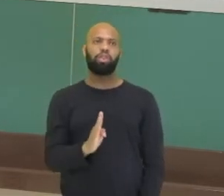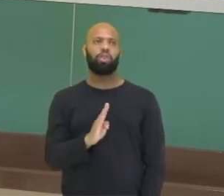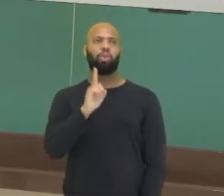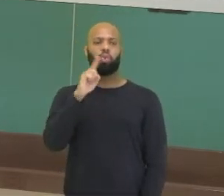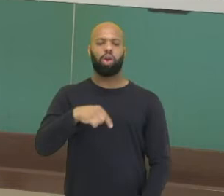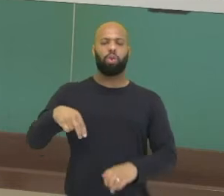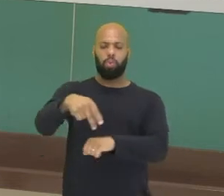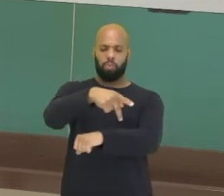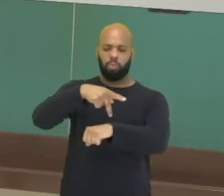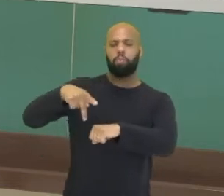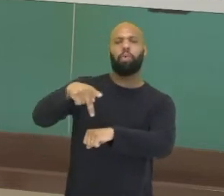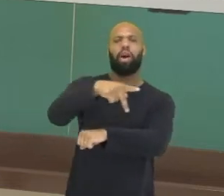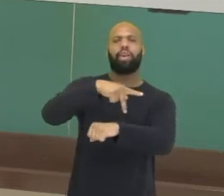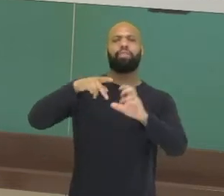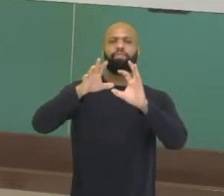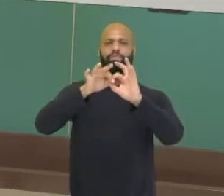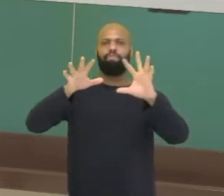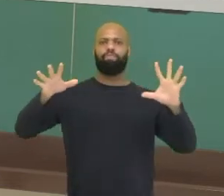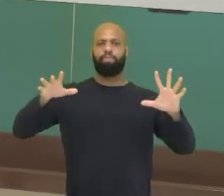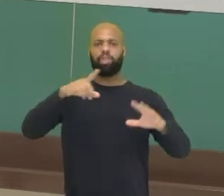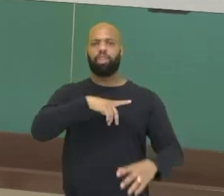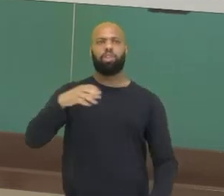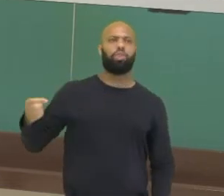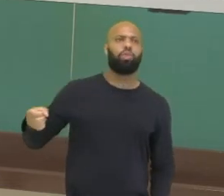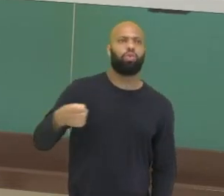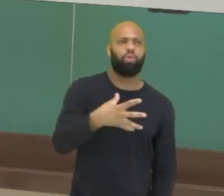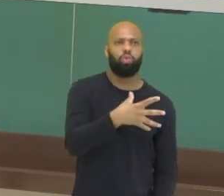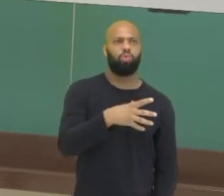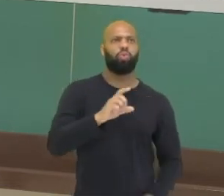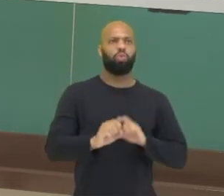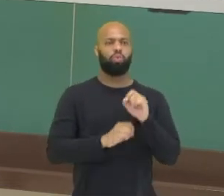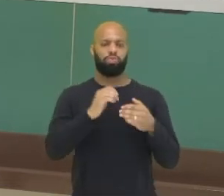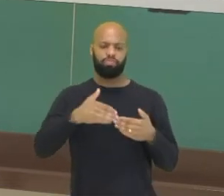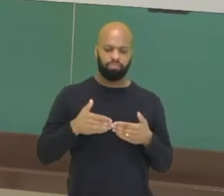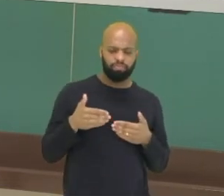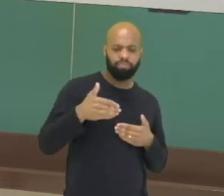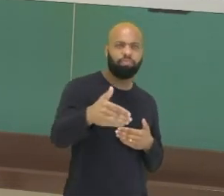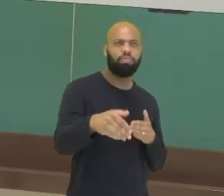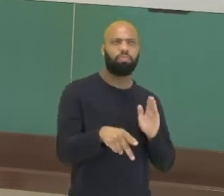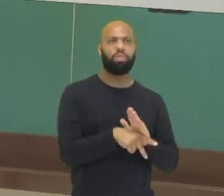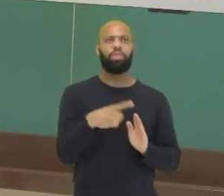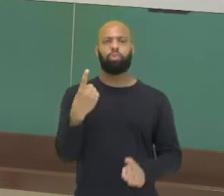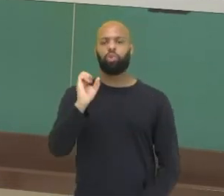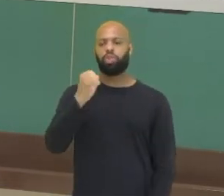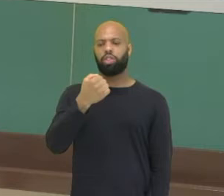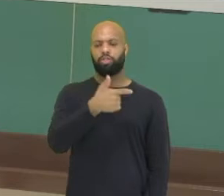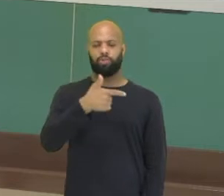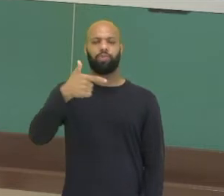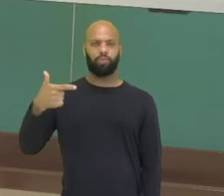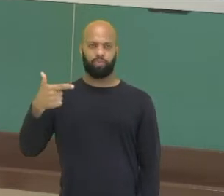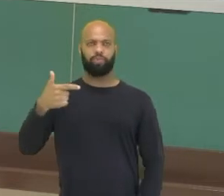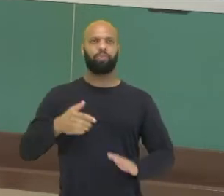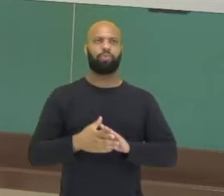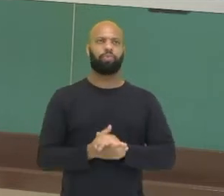uma nação livre, né? Uma nova nação que surge a partir de 1822, um novo